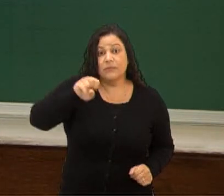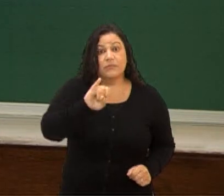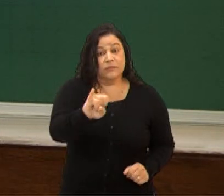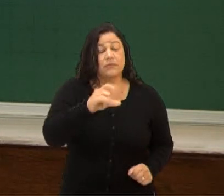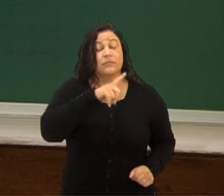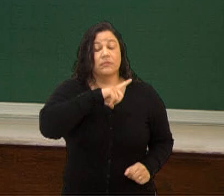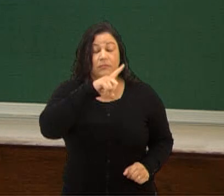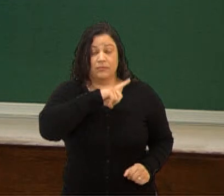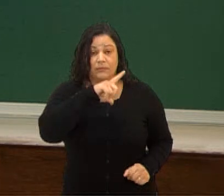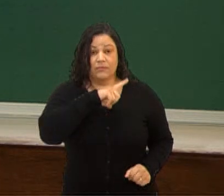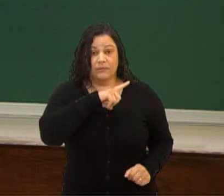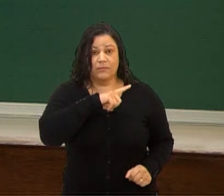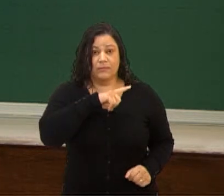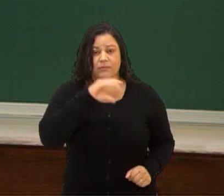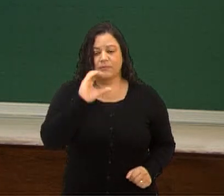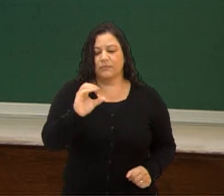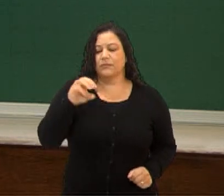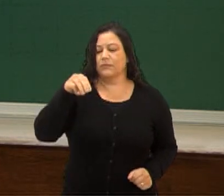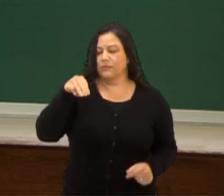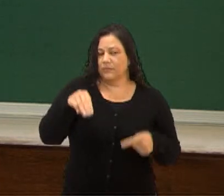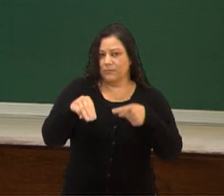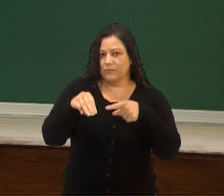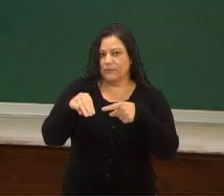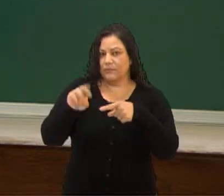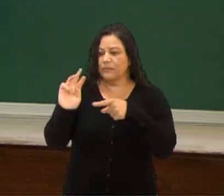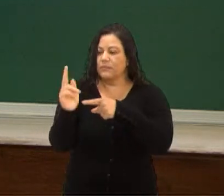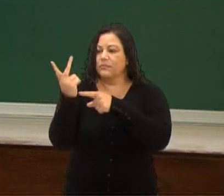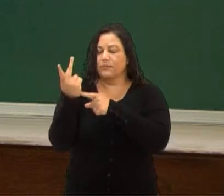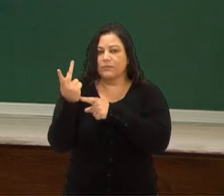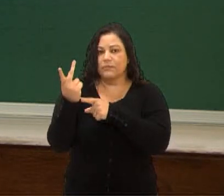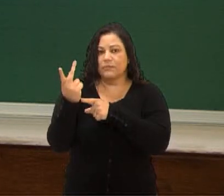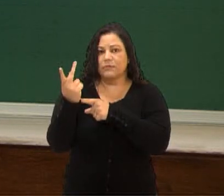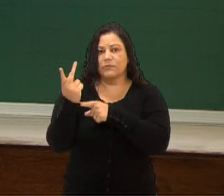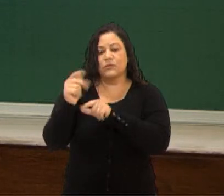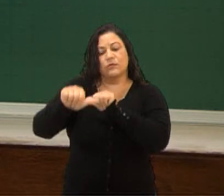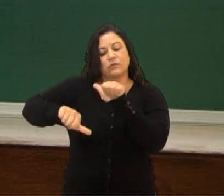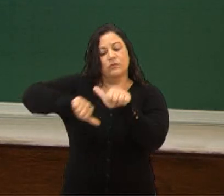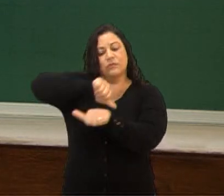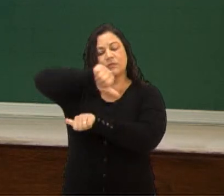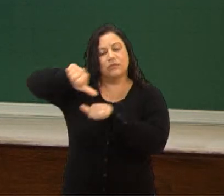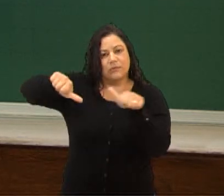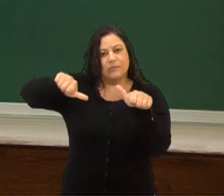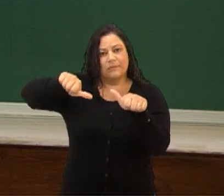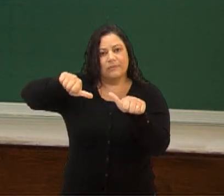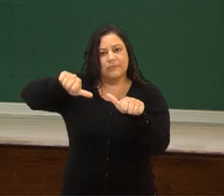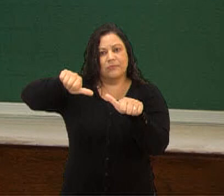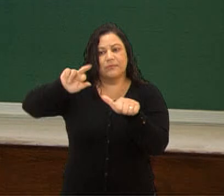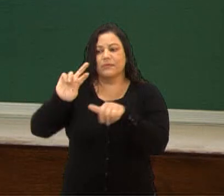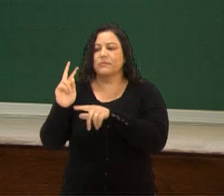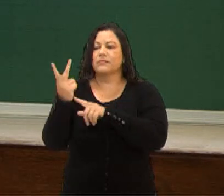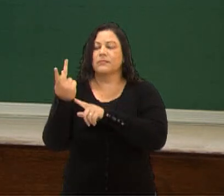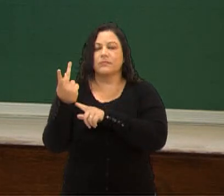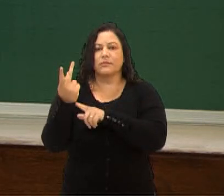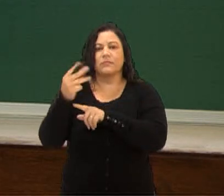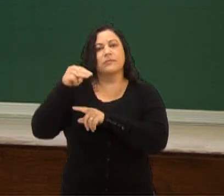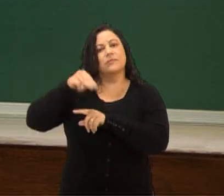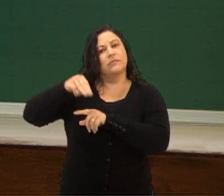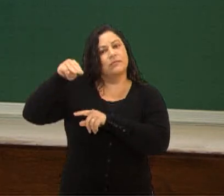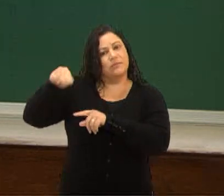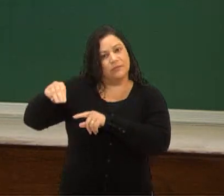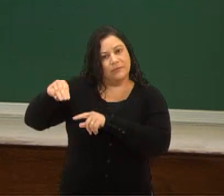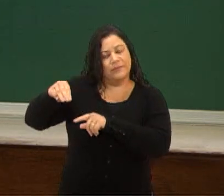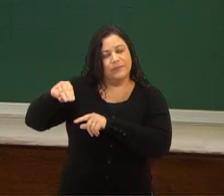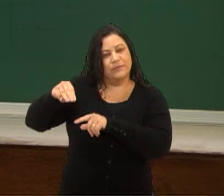unidade em centímetros da altura, ou você vai transformar a sua altura em milímetros e a sua